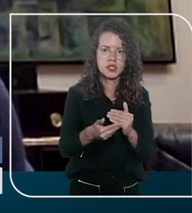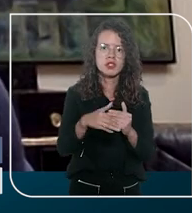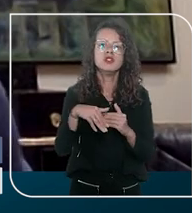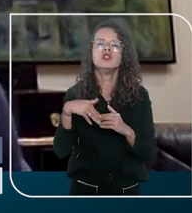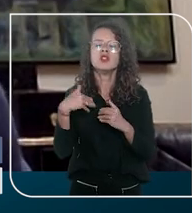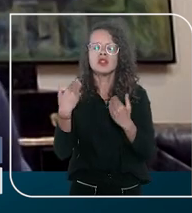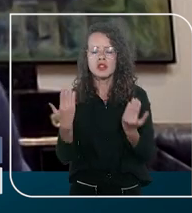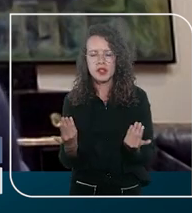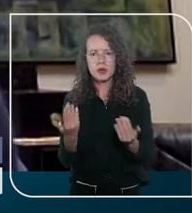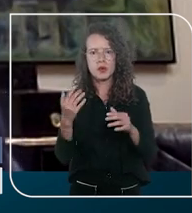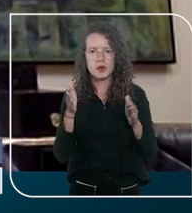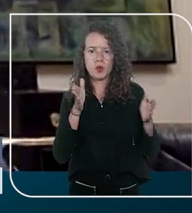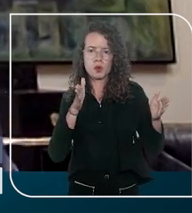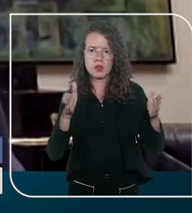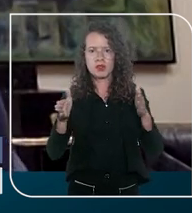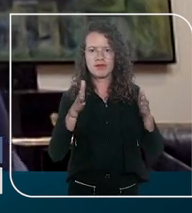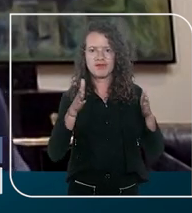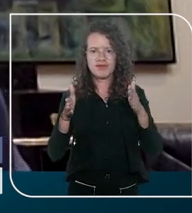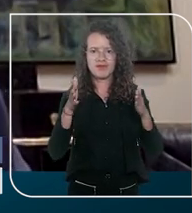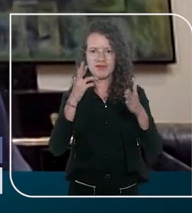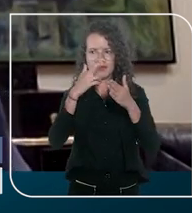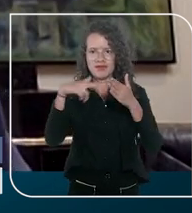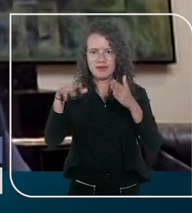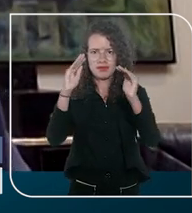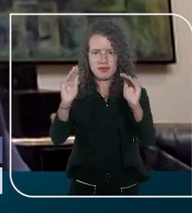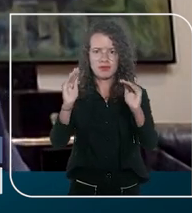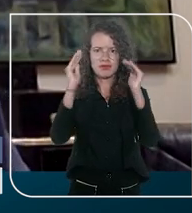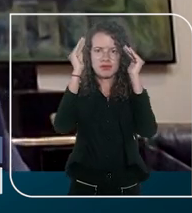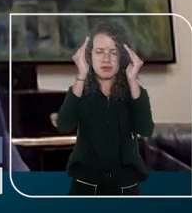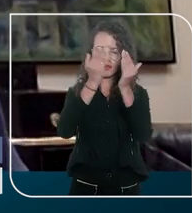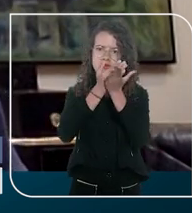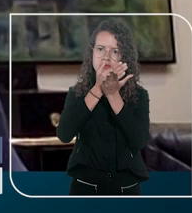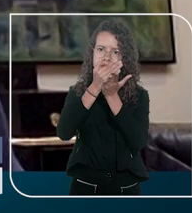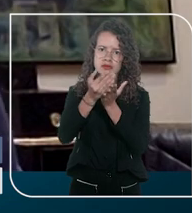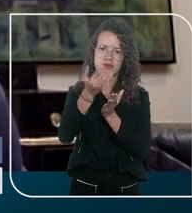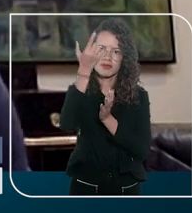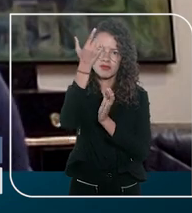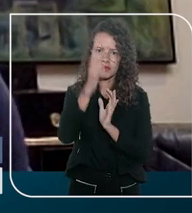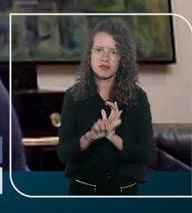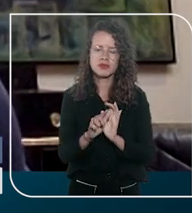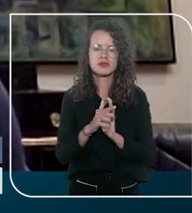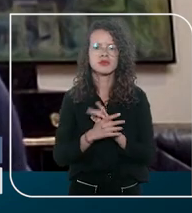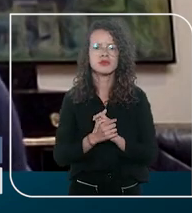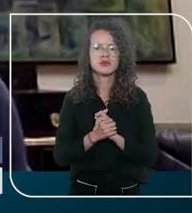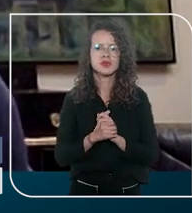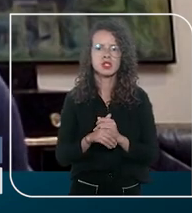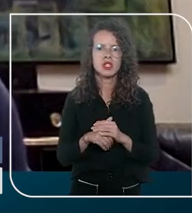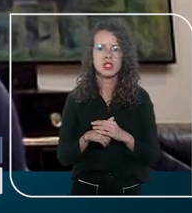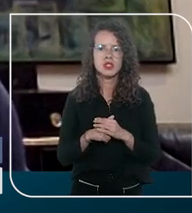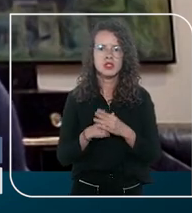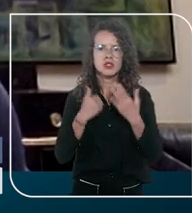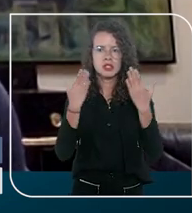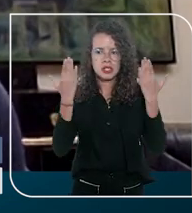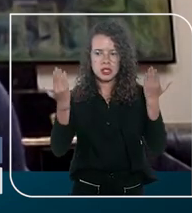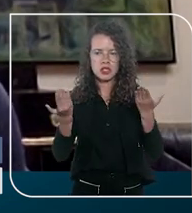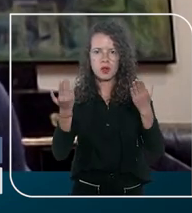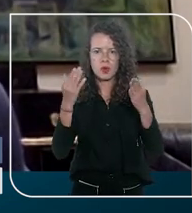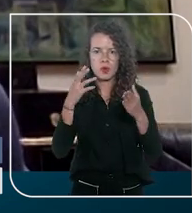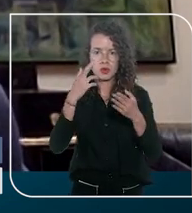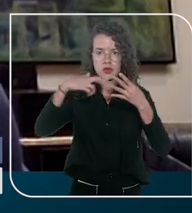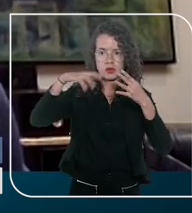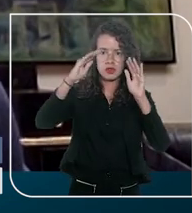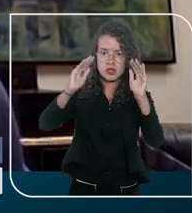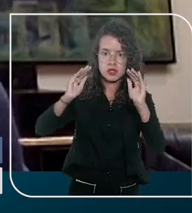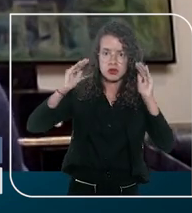extraordinário recomeça a partir da publicação desse julgamento. Veja, então, que interrompe-se o prazo do recurso